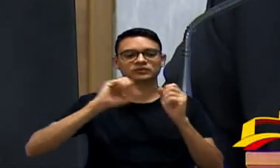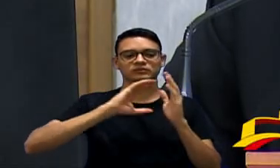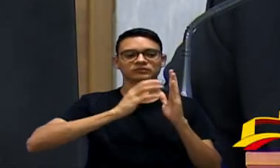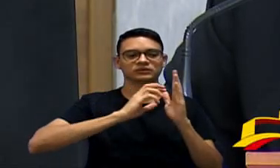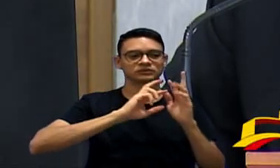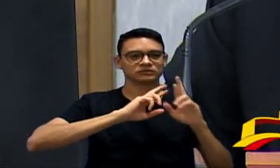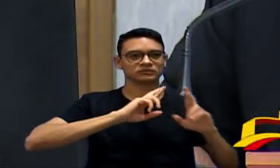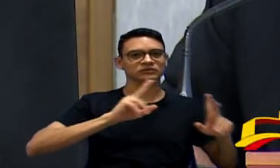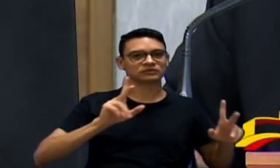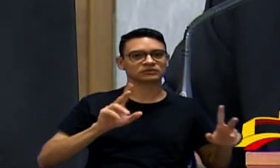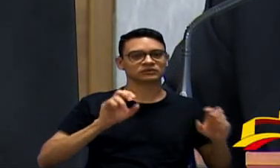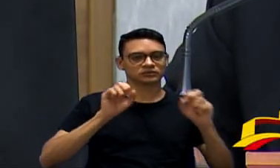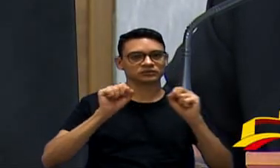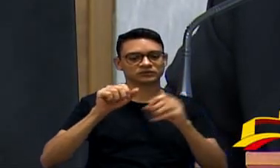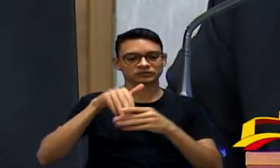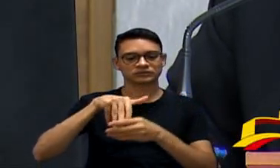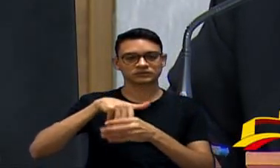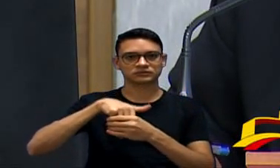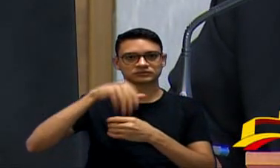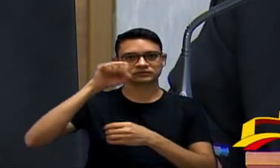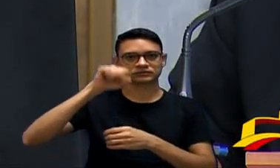republicano.